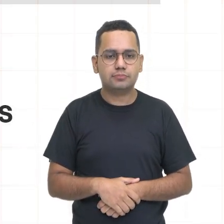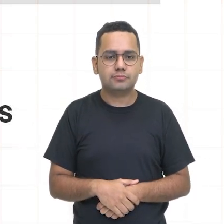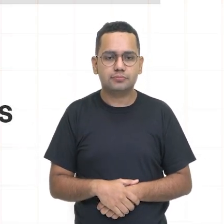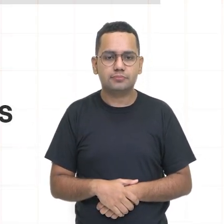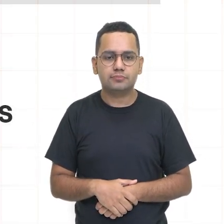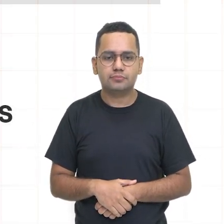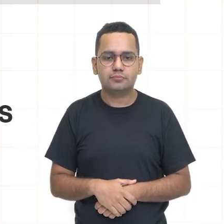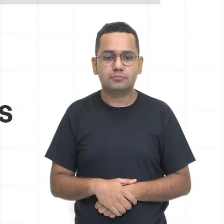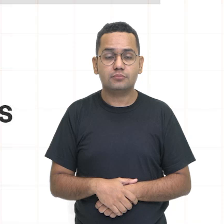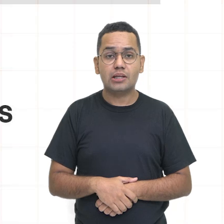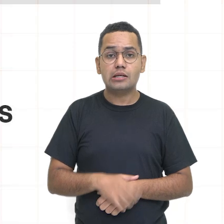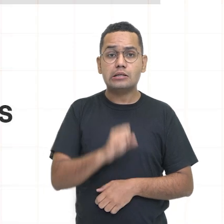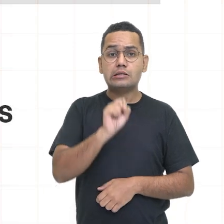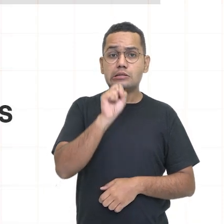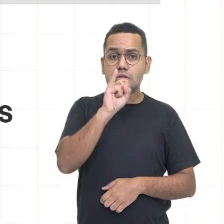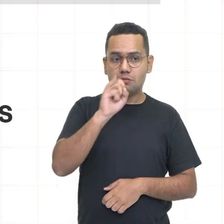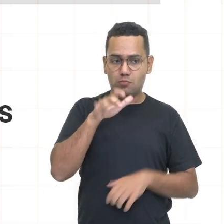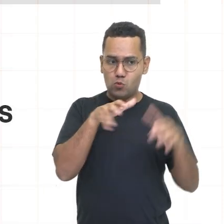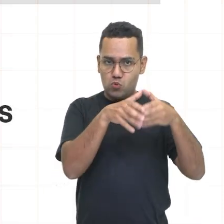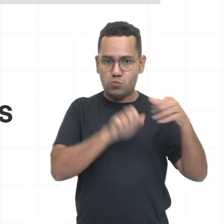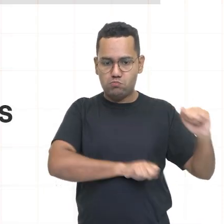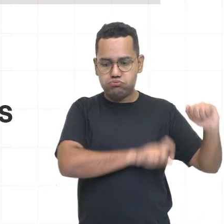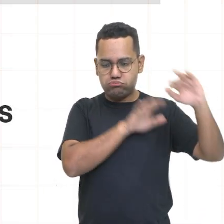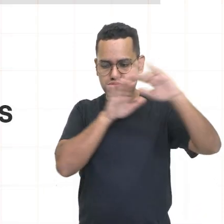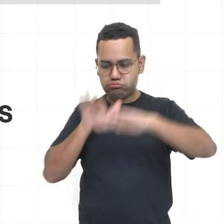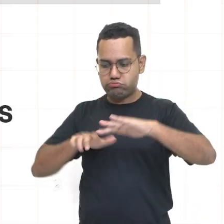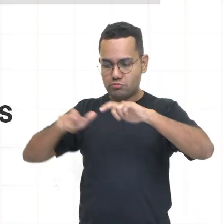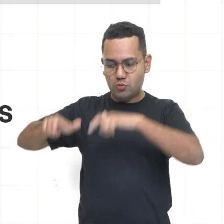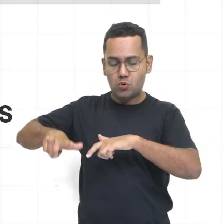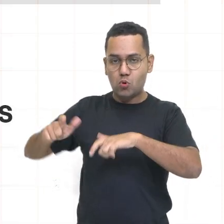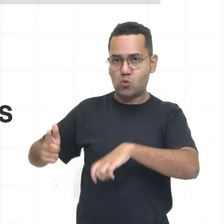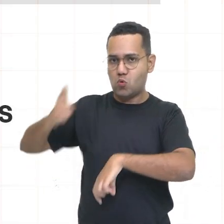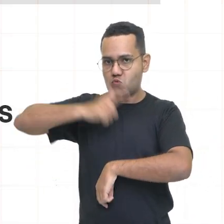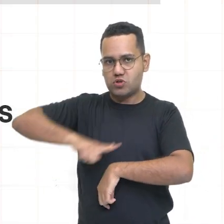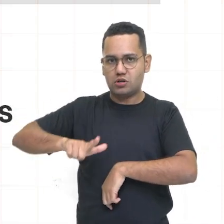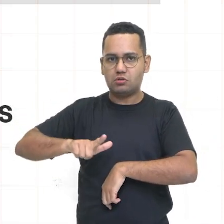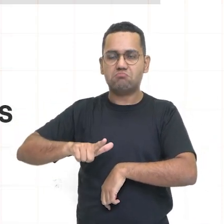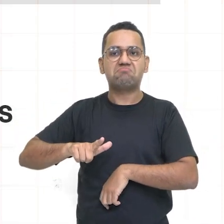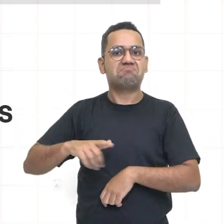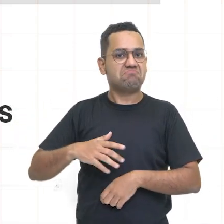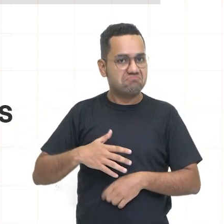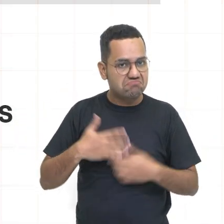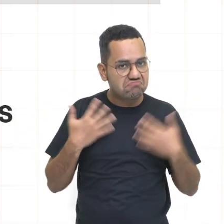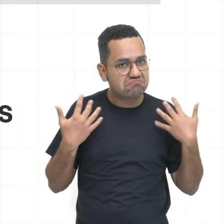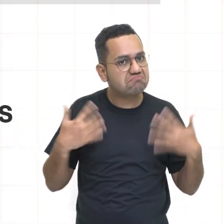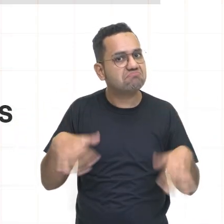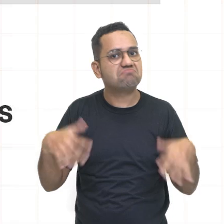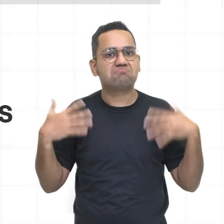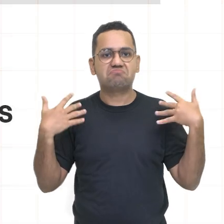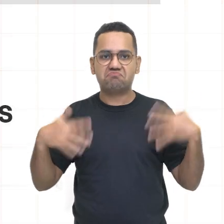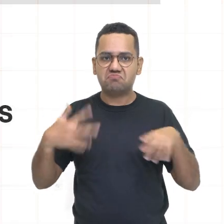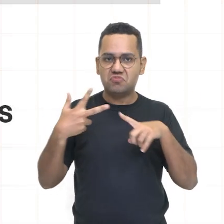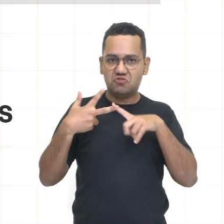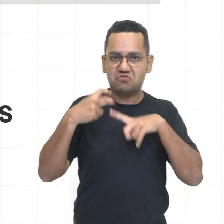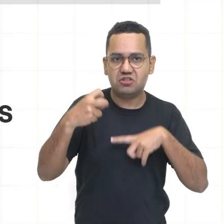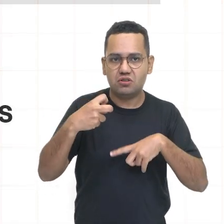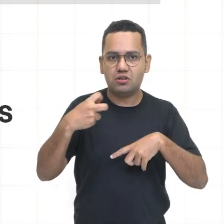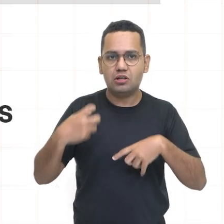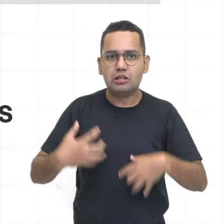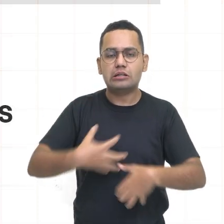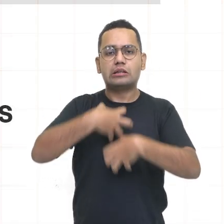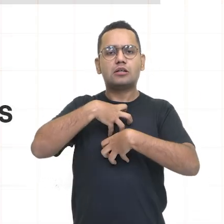conseguissem invadir e conquistar esse território, seria uma honra muito grande para os alemães, eles sairiam